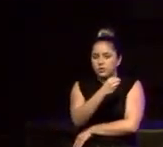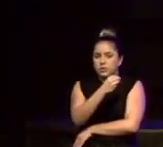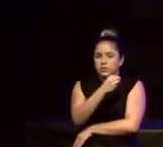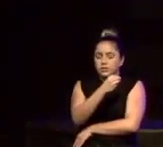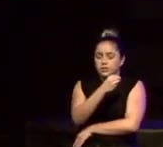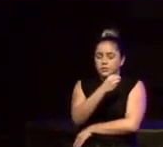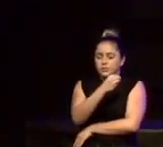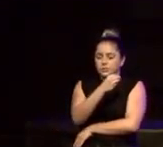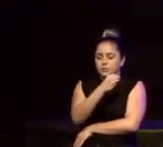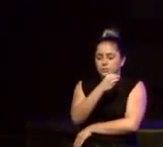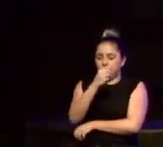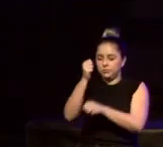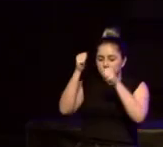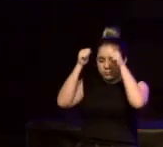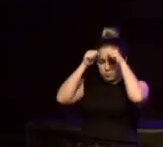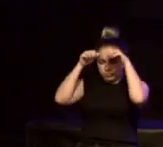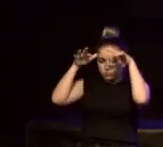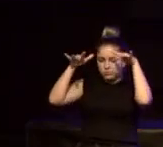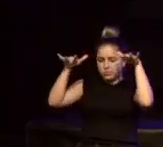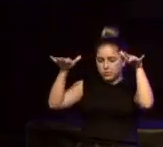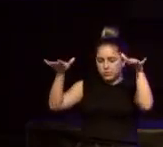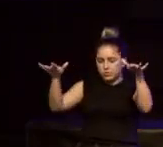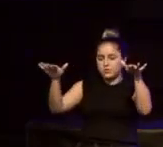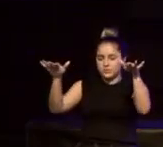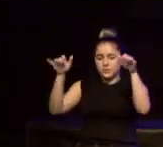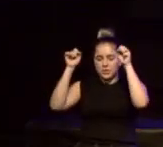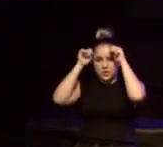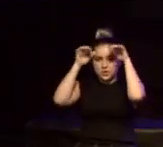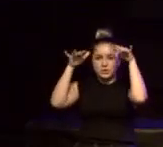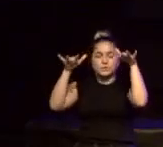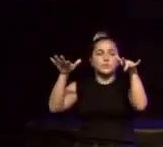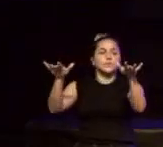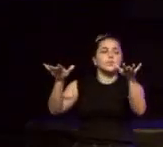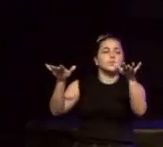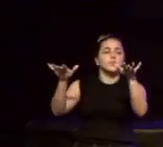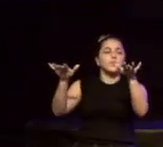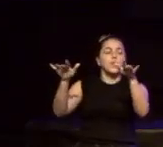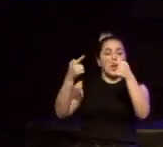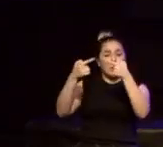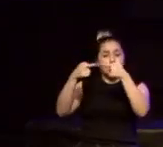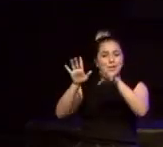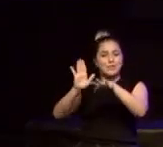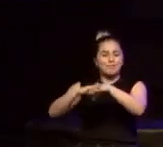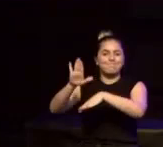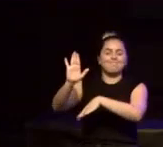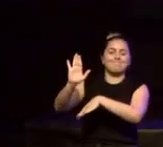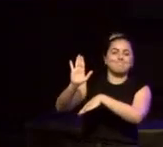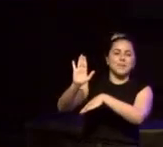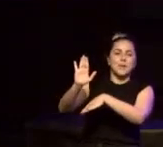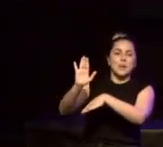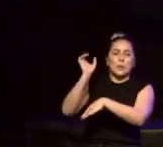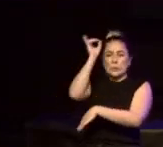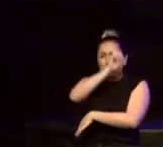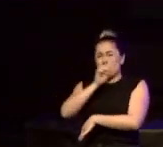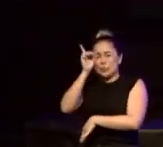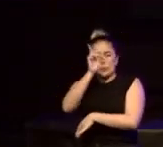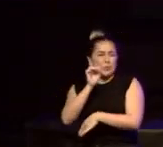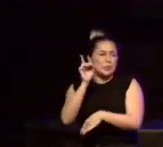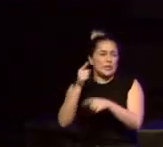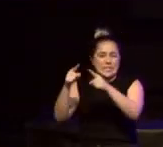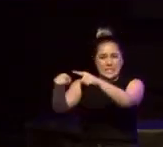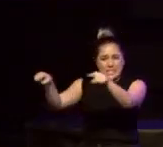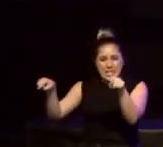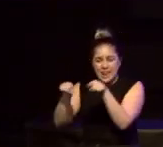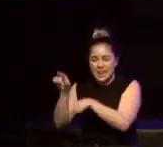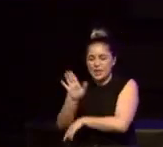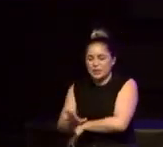que seria um pouco diferente, seria um desafio um pouco maior. E foi, né? Nos primeiros domingos ele não ficava na salinha da